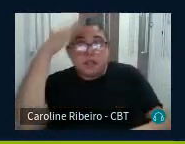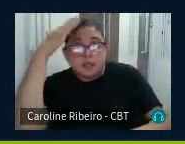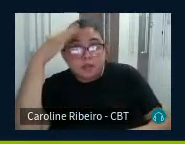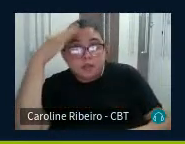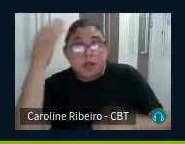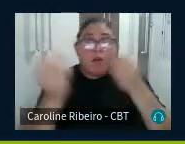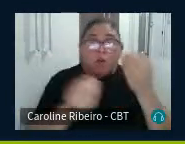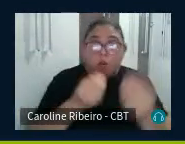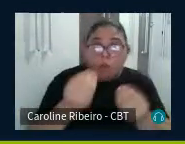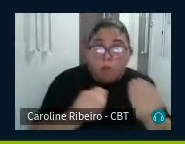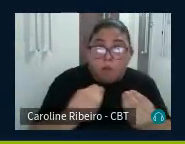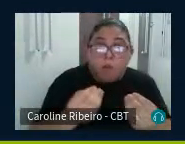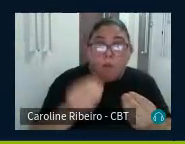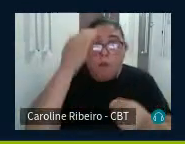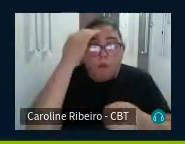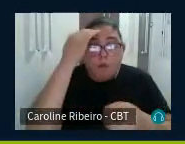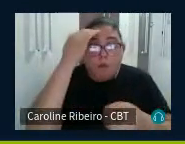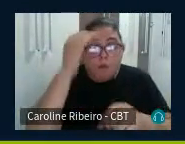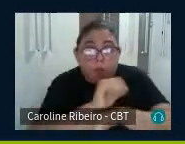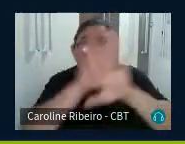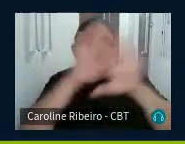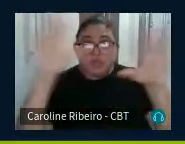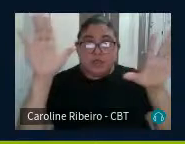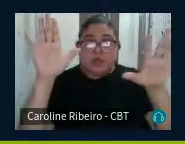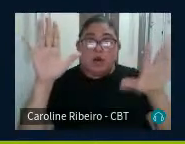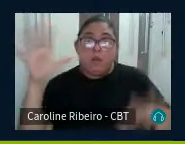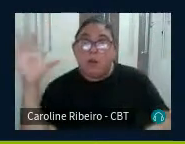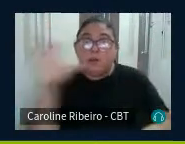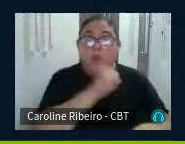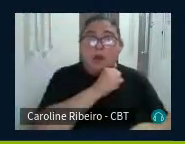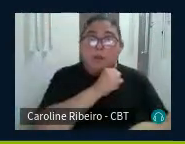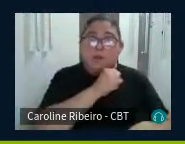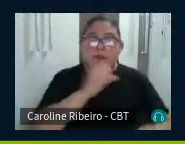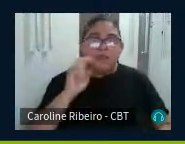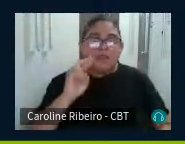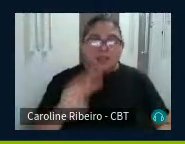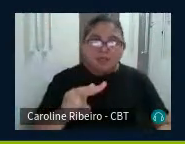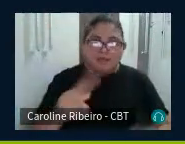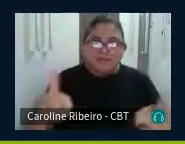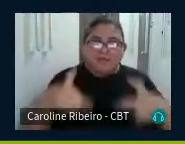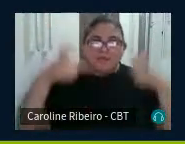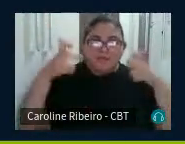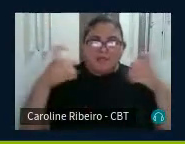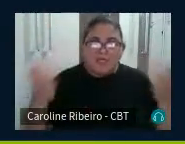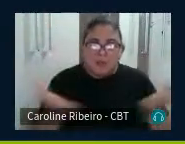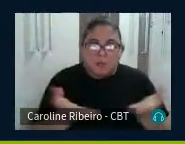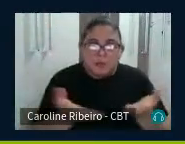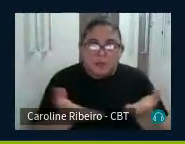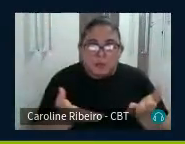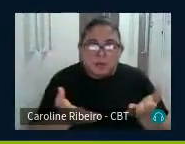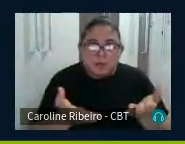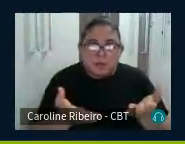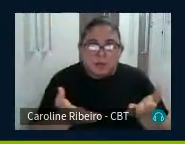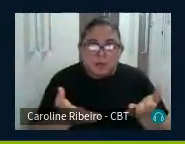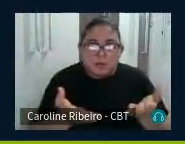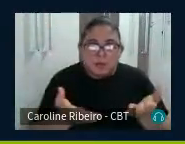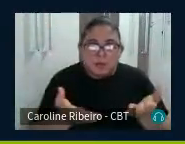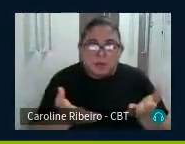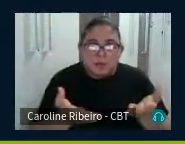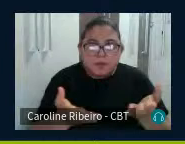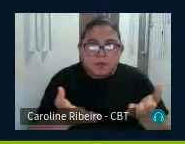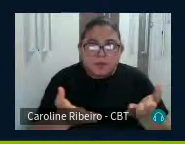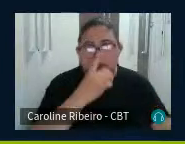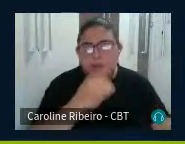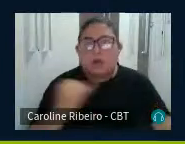atividade, um tempo de compreensão, mas tudo muito rápido, como vocês estão observando aí. É importante